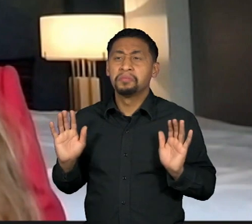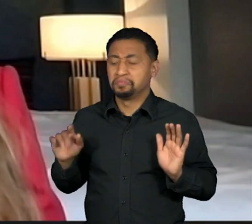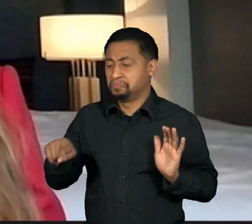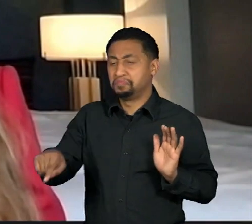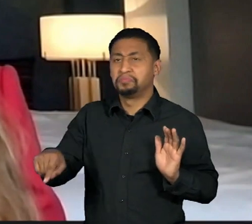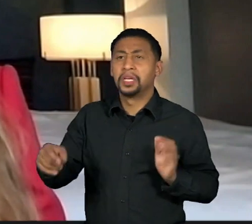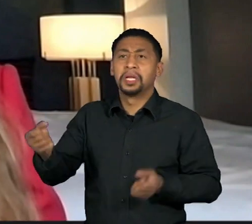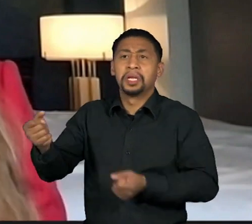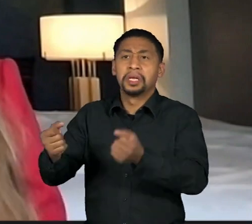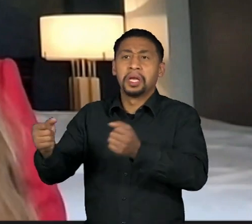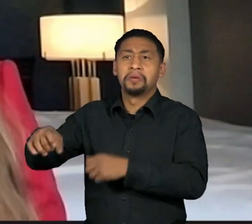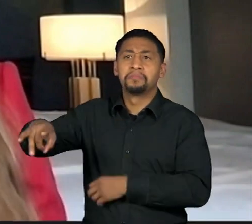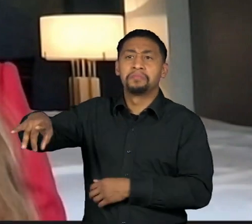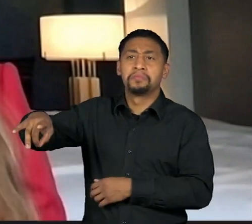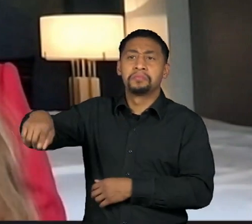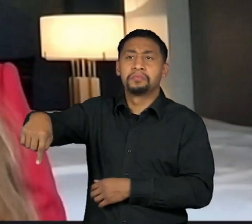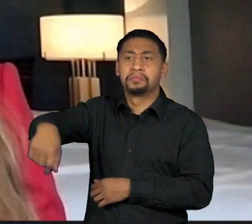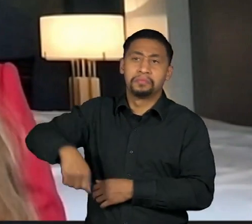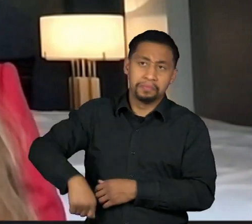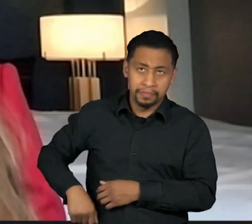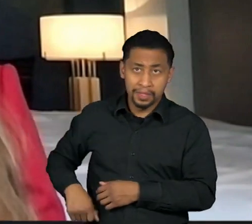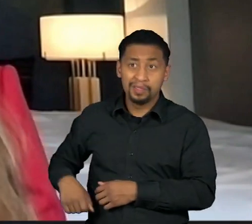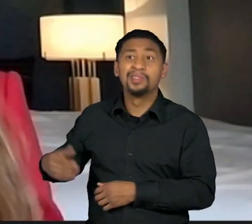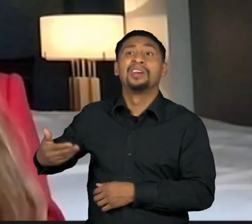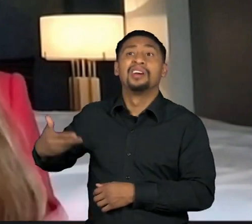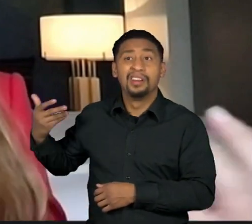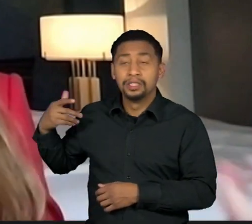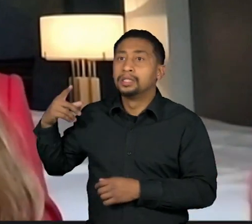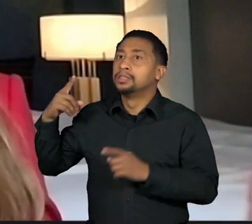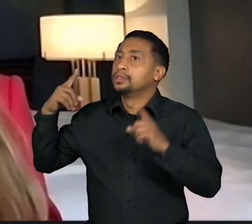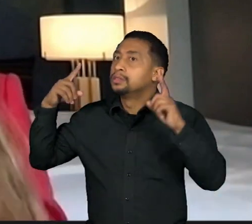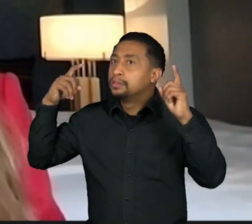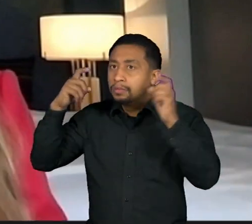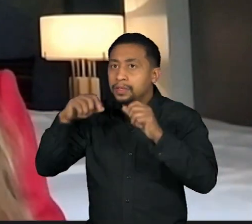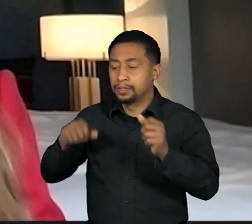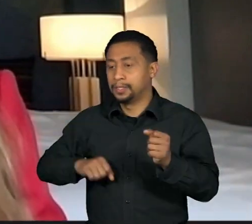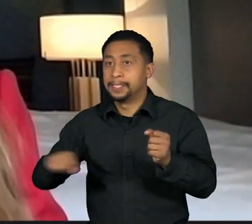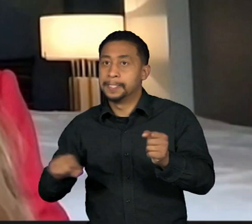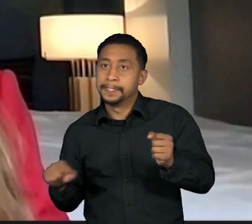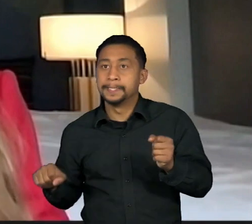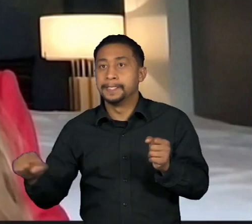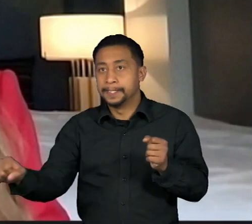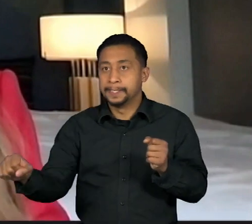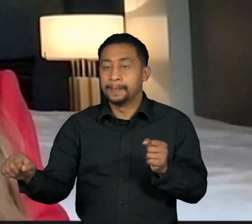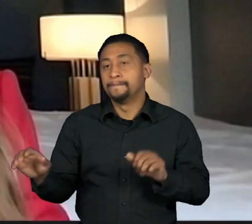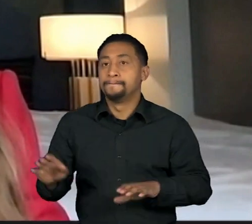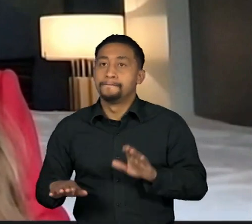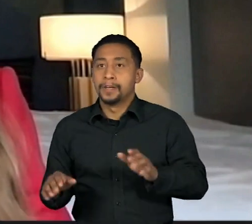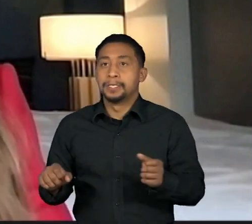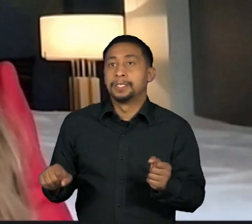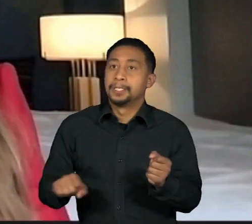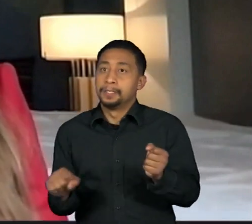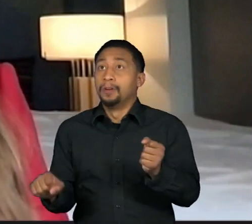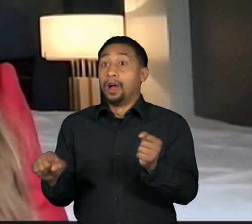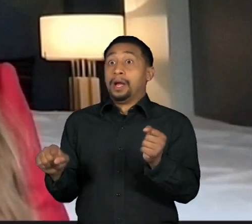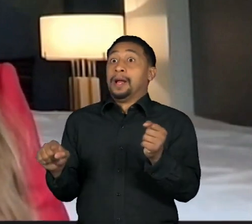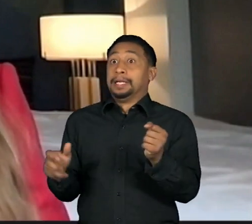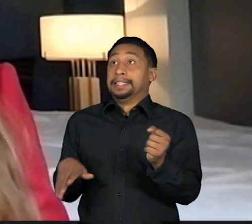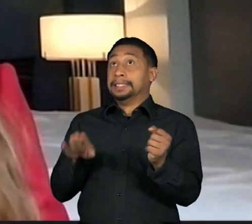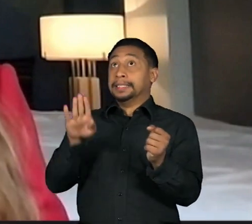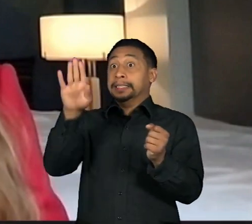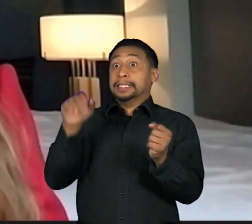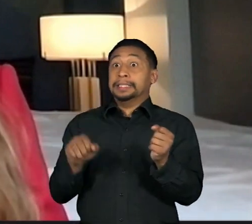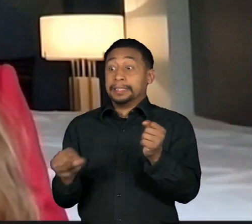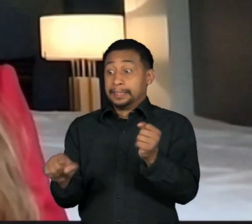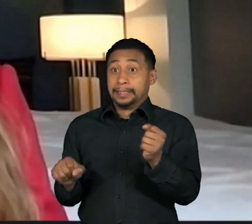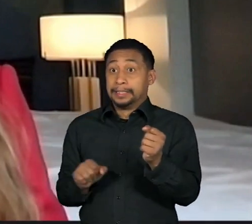uma habilidade muito difícil de ser adquirida quando lá atrás eu aprendi a dirigir. Então,